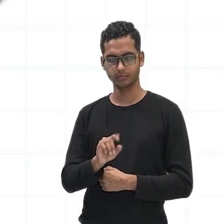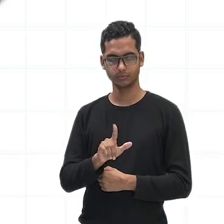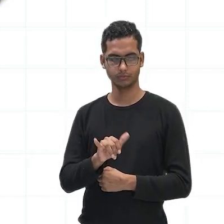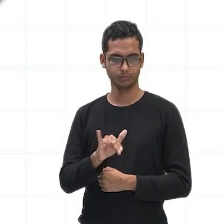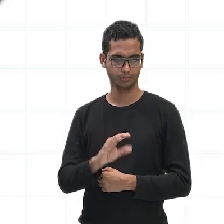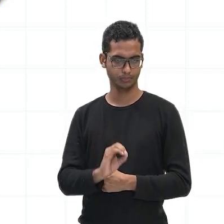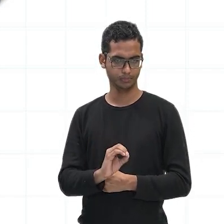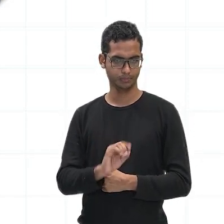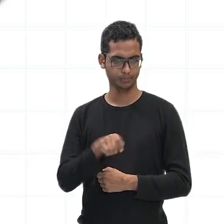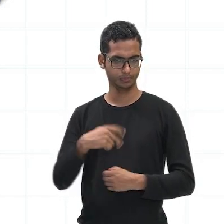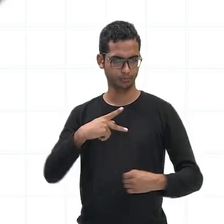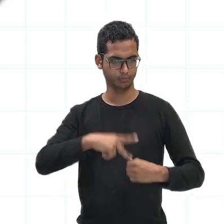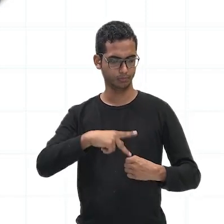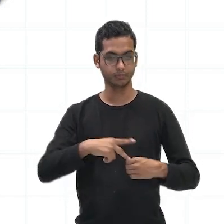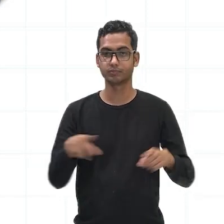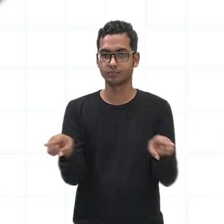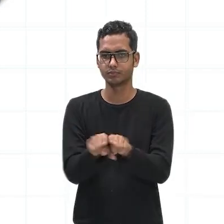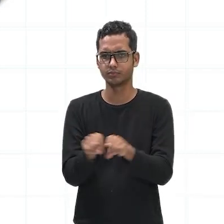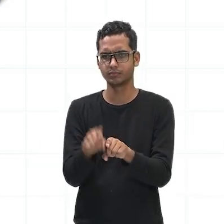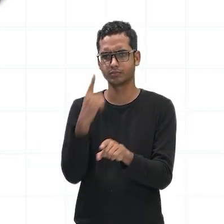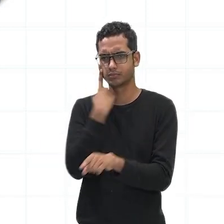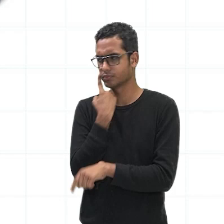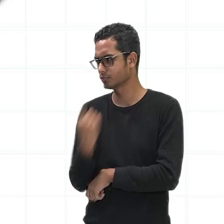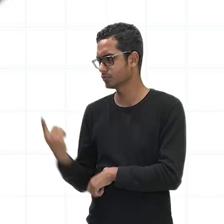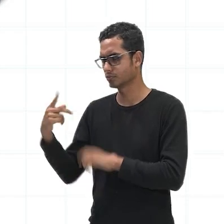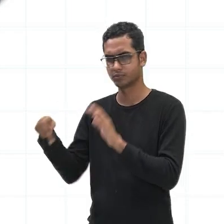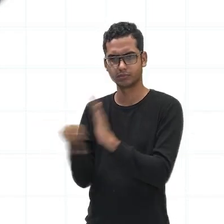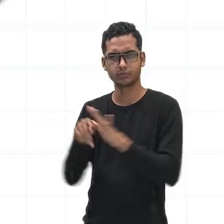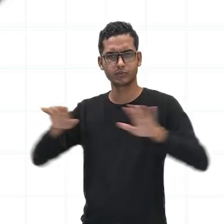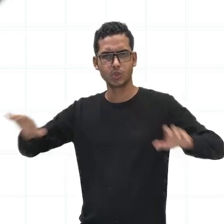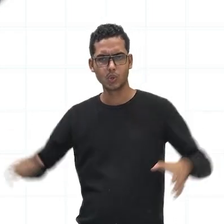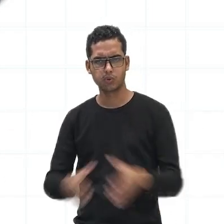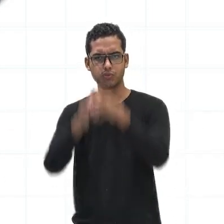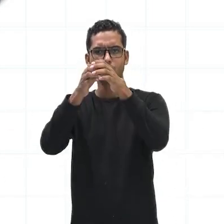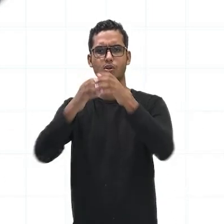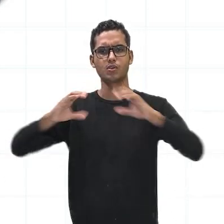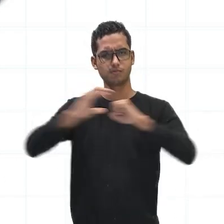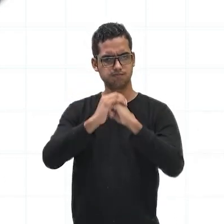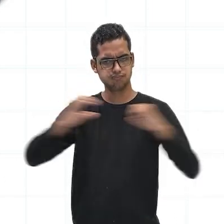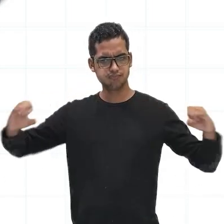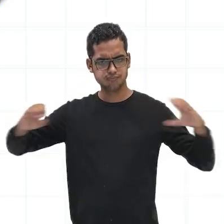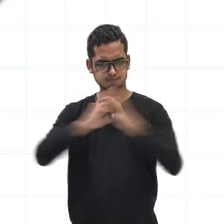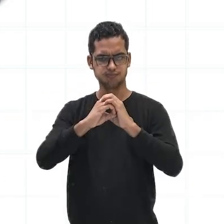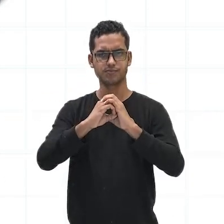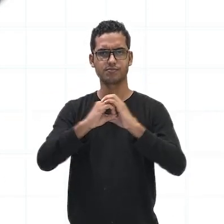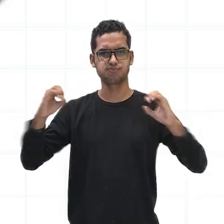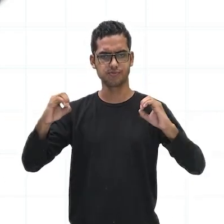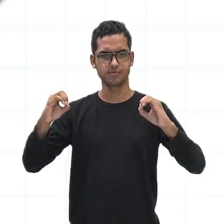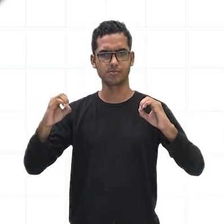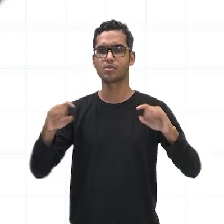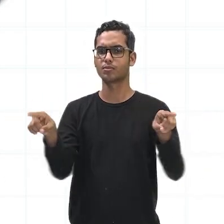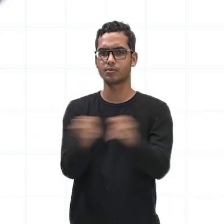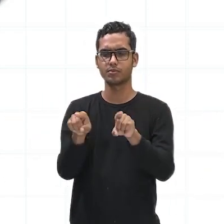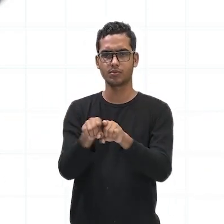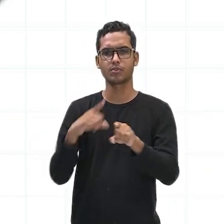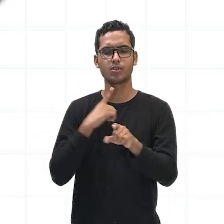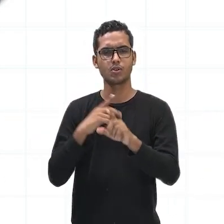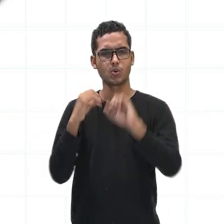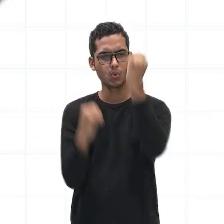incluindo usinas hidrelétricas, nucleares e termoelétricas. Nessas três imagens, você tem aí um